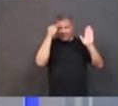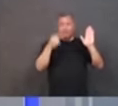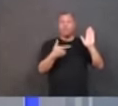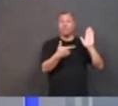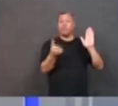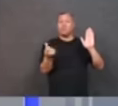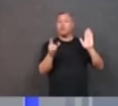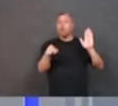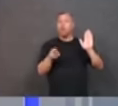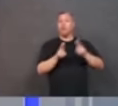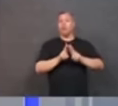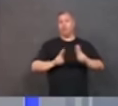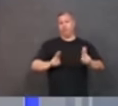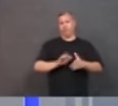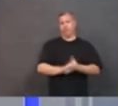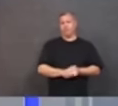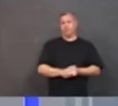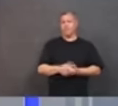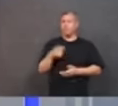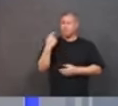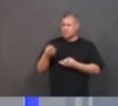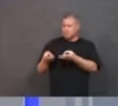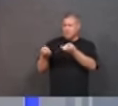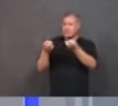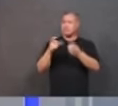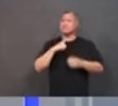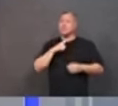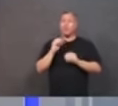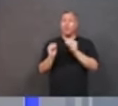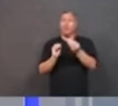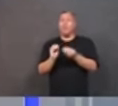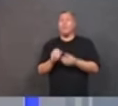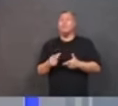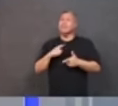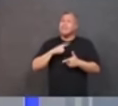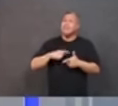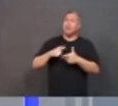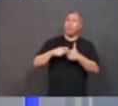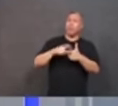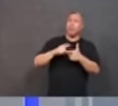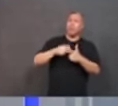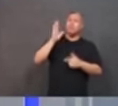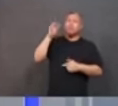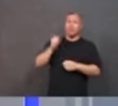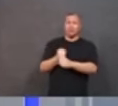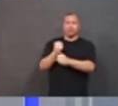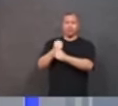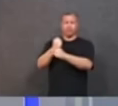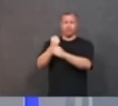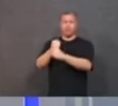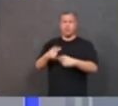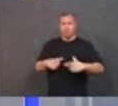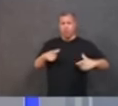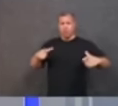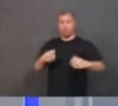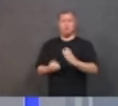foi planejada e agora nós temos um problema para acabar todas essas obras que foram lançadas, né? E